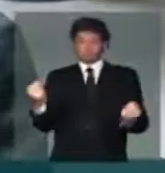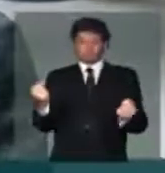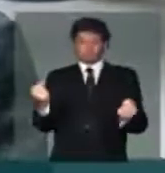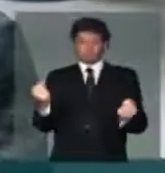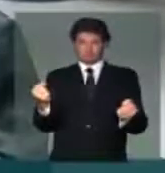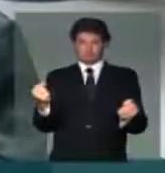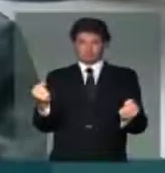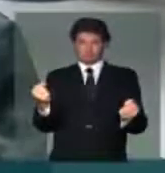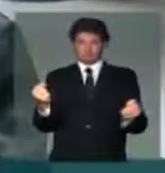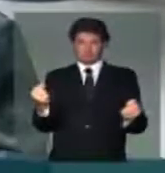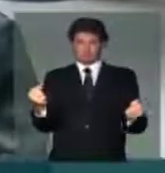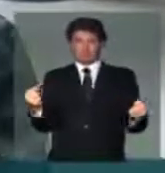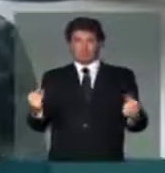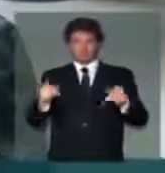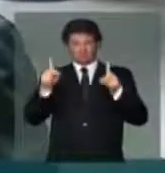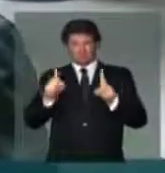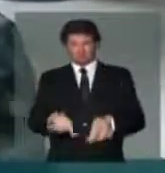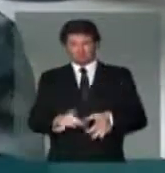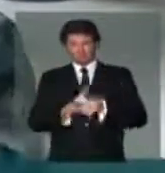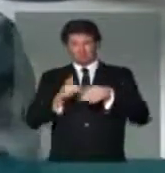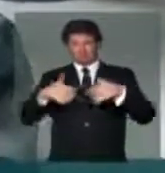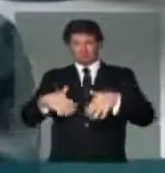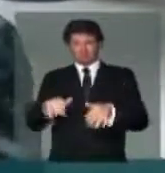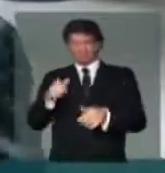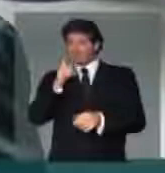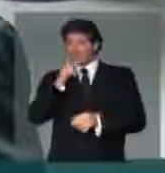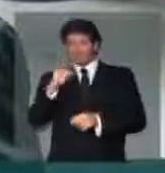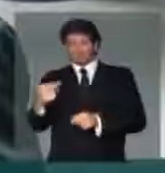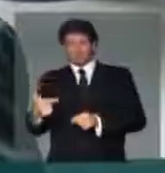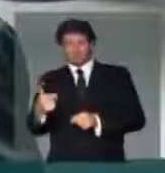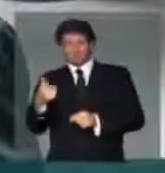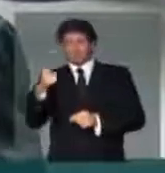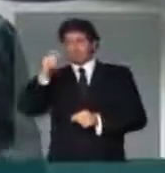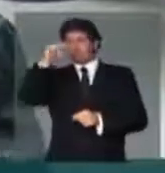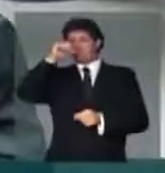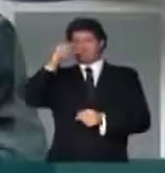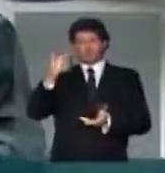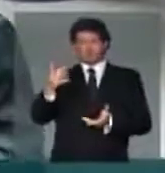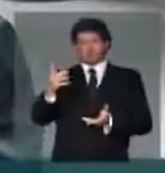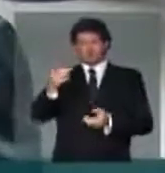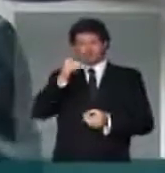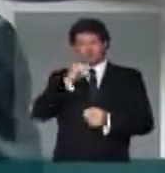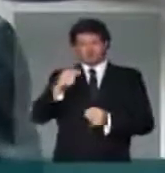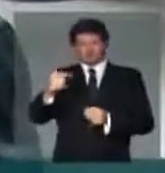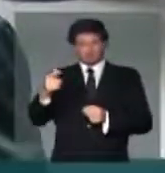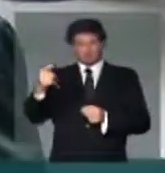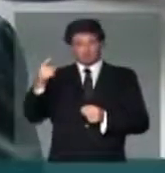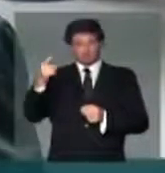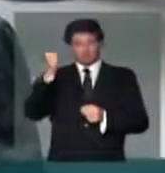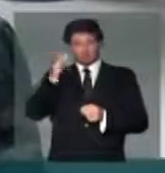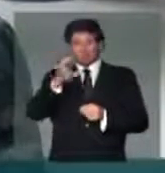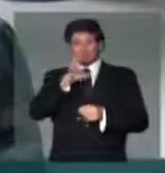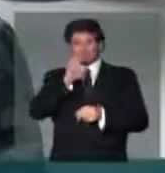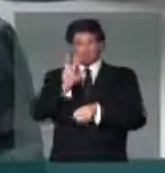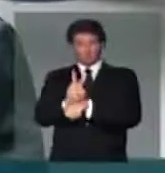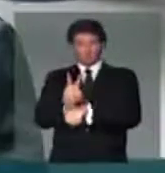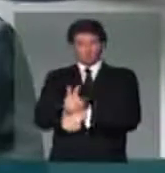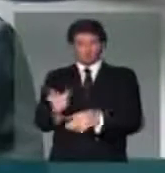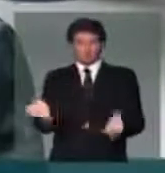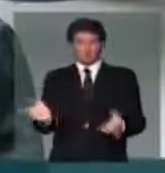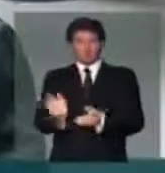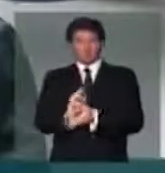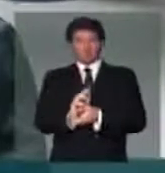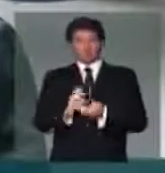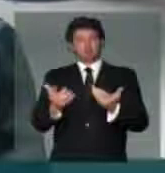possível deixar a população sem ter água para consumir e sem ter água para criar os seus animais. Então,